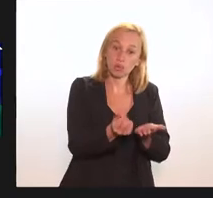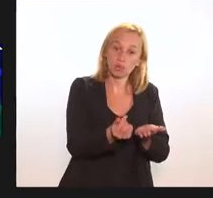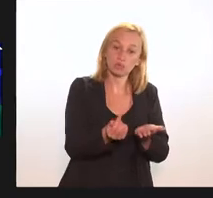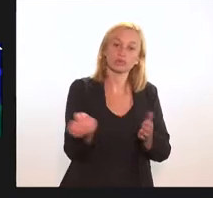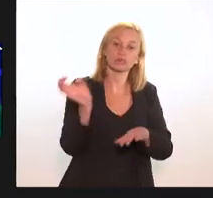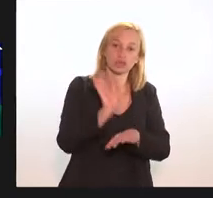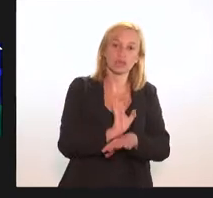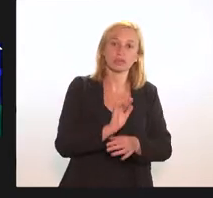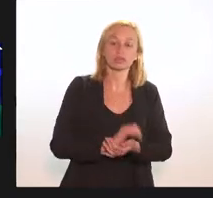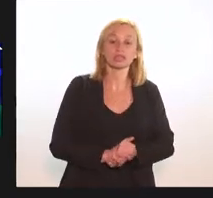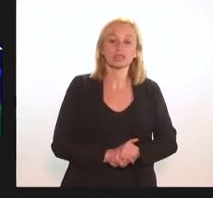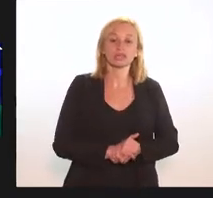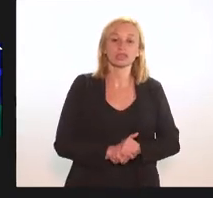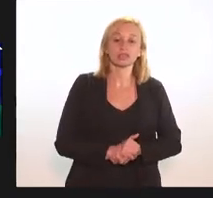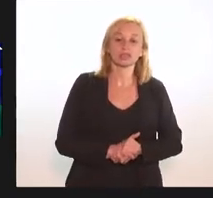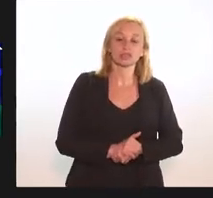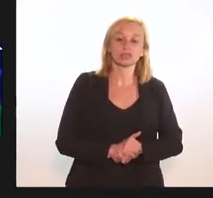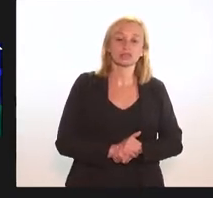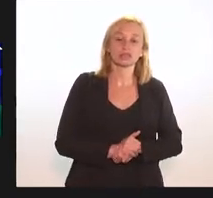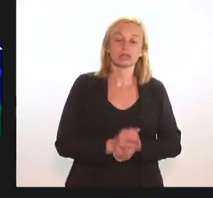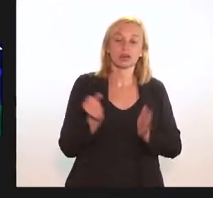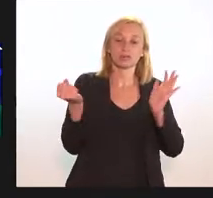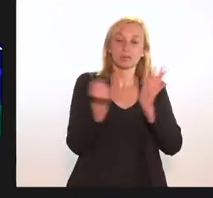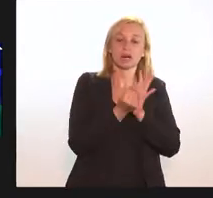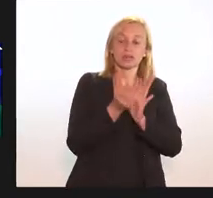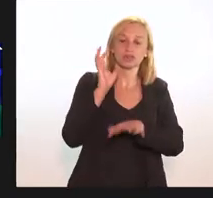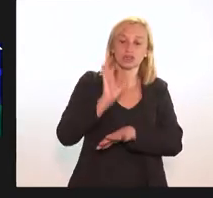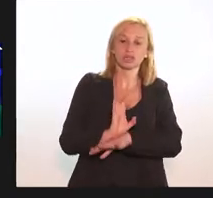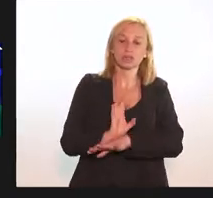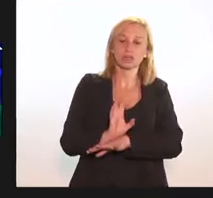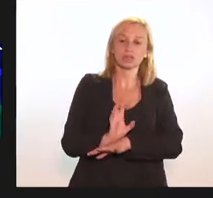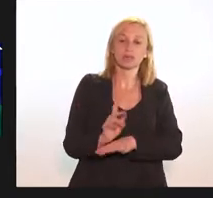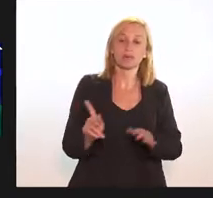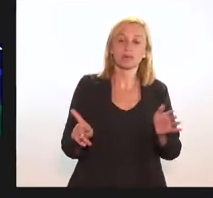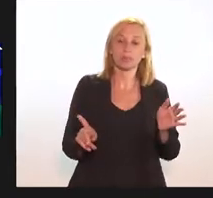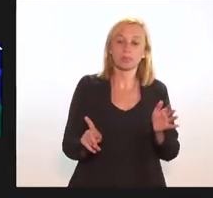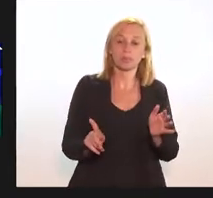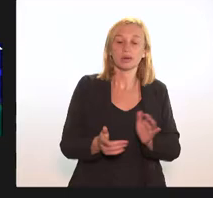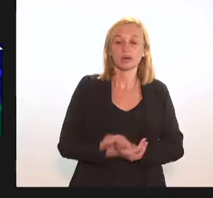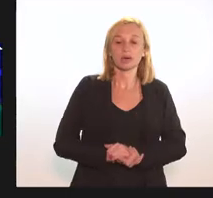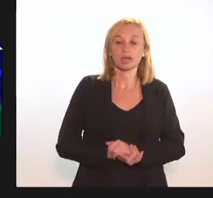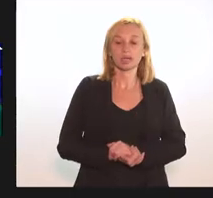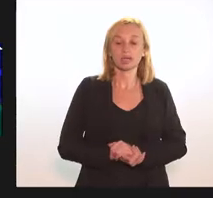o Estado. E as marcas do Estado é um patrimônio